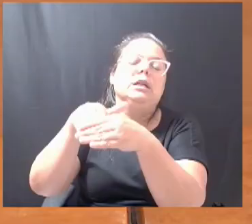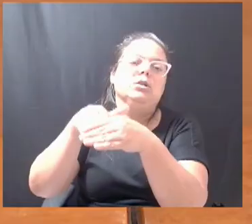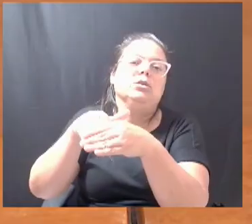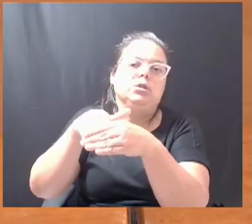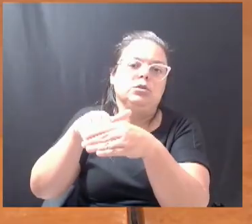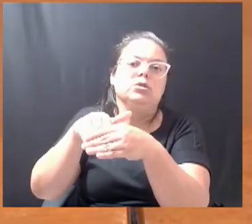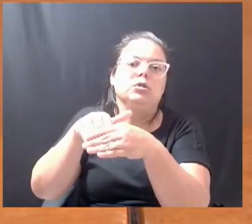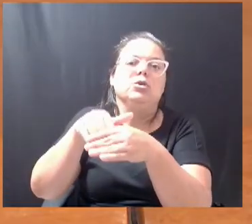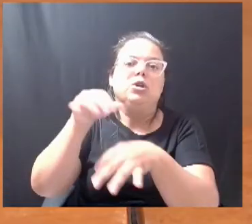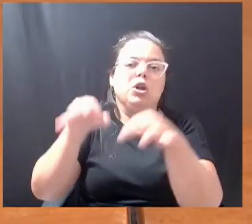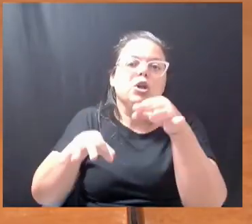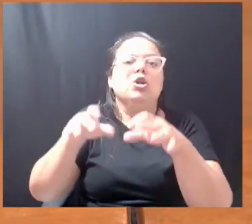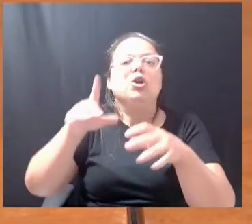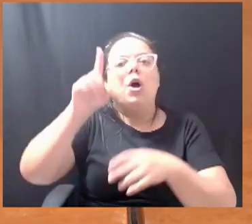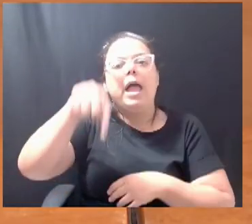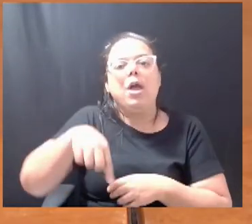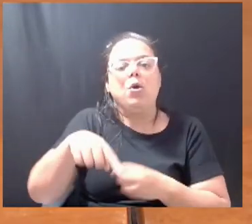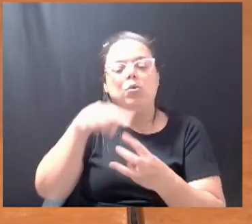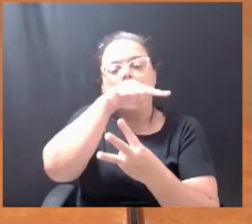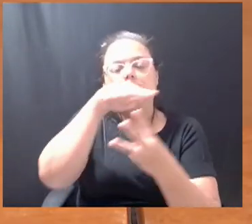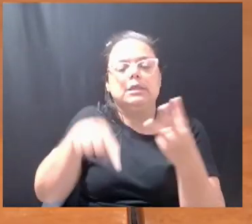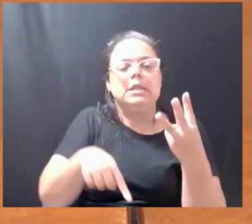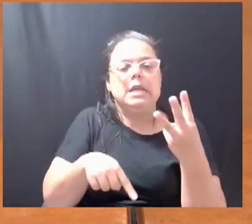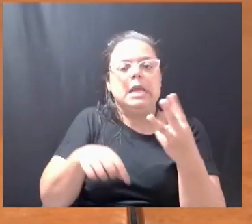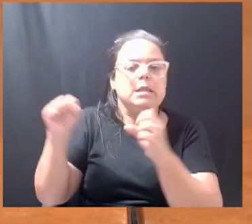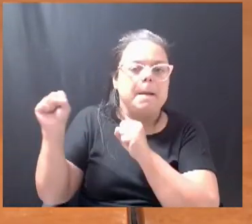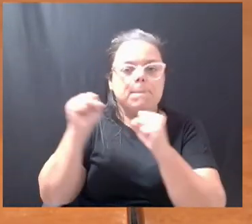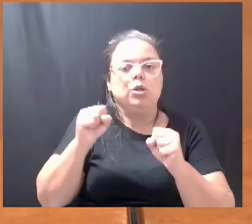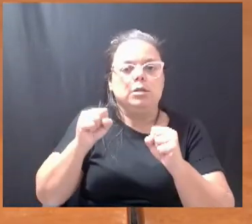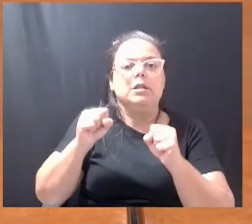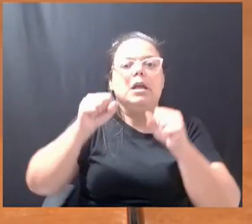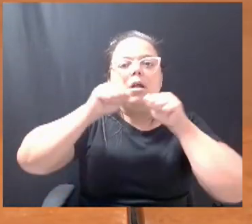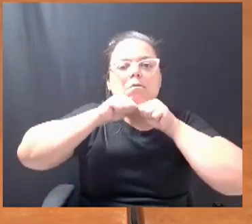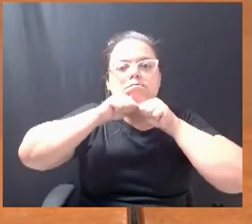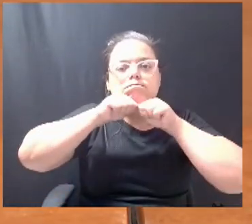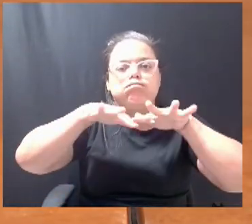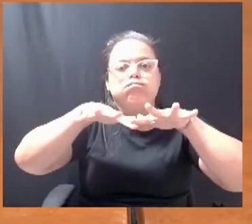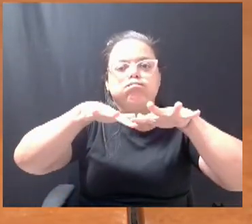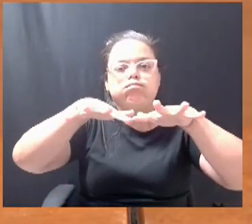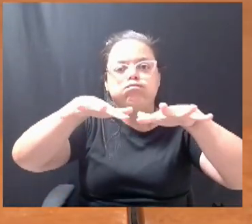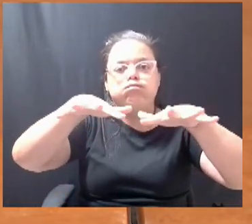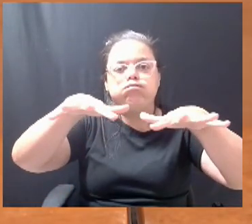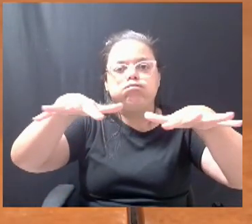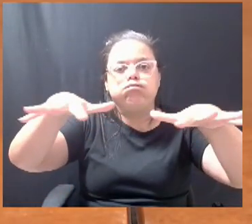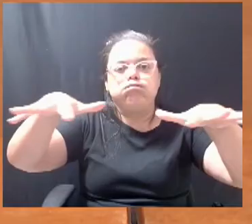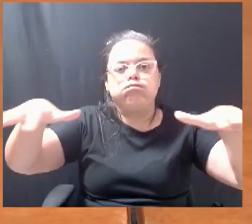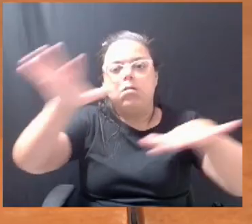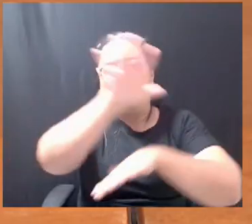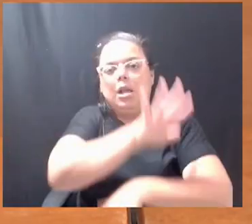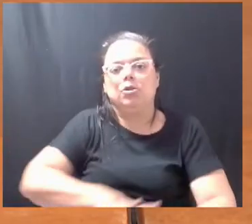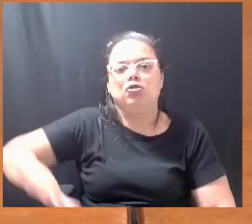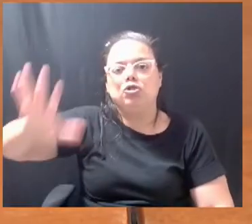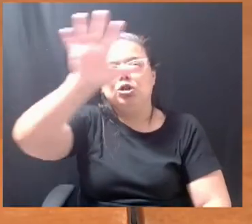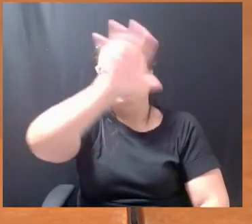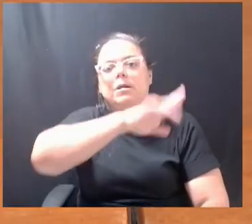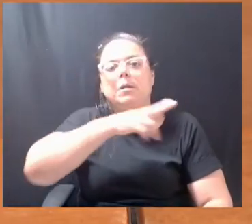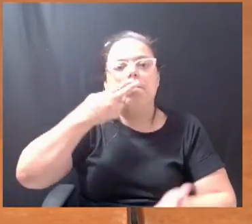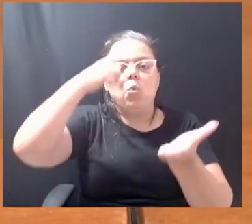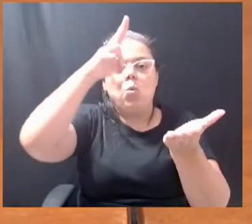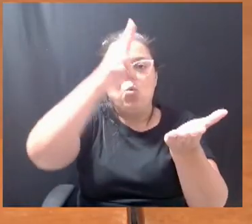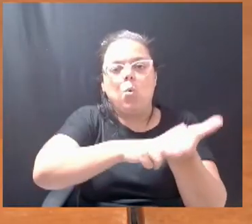o poder público está espalhado por literalmente todo o país. Os Correios vão entregar a